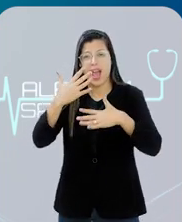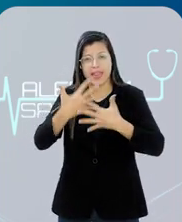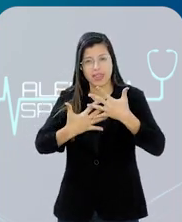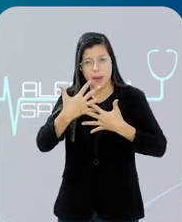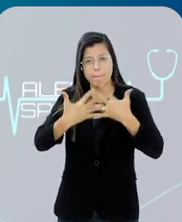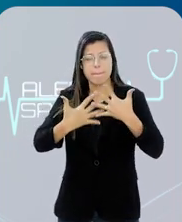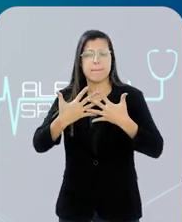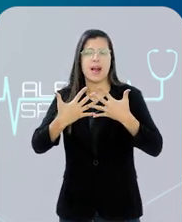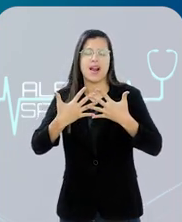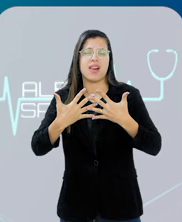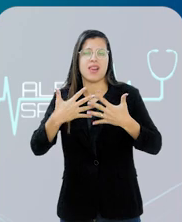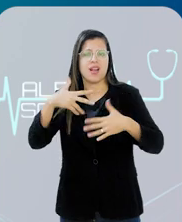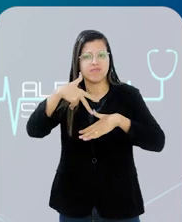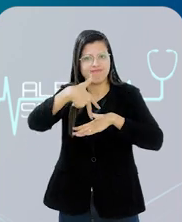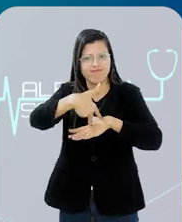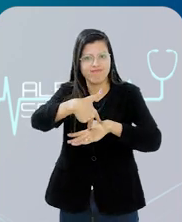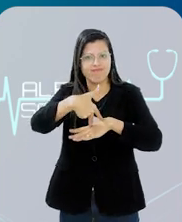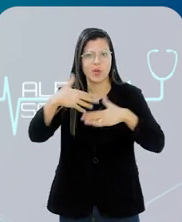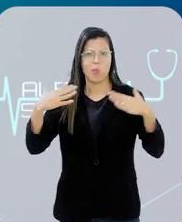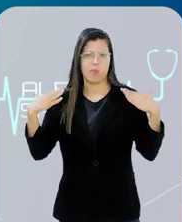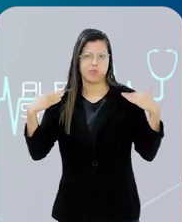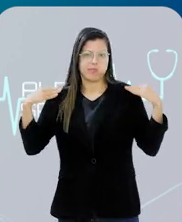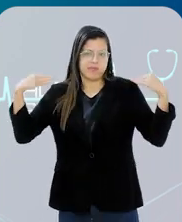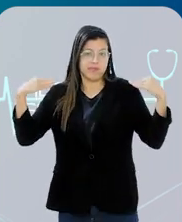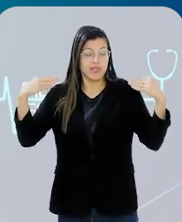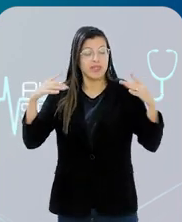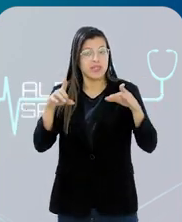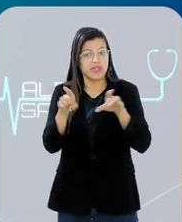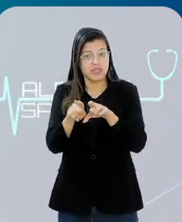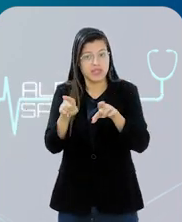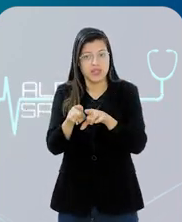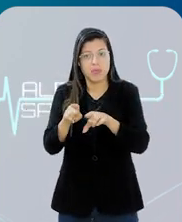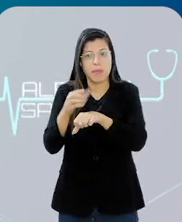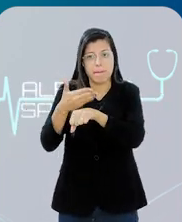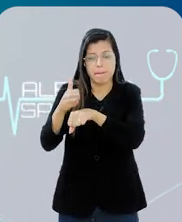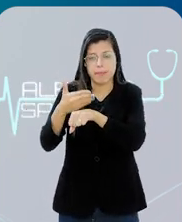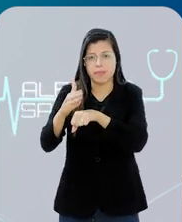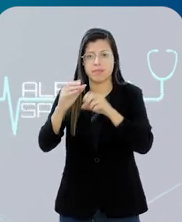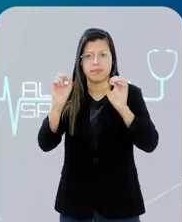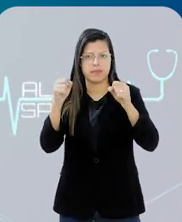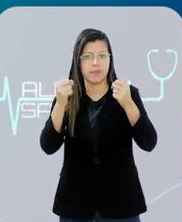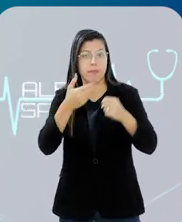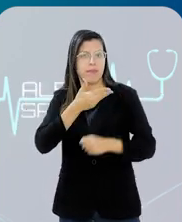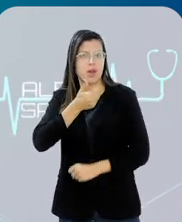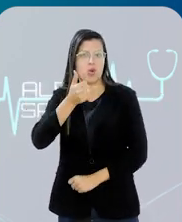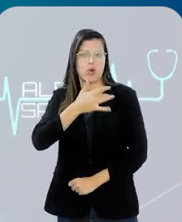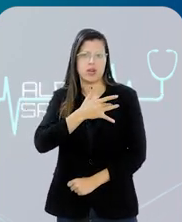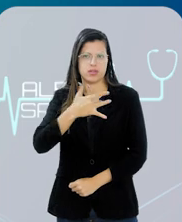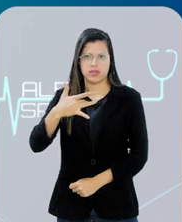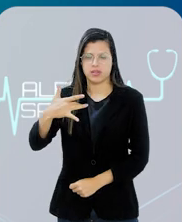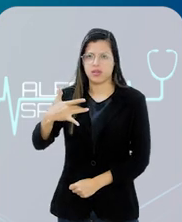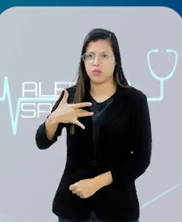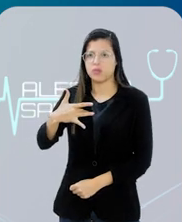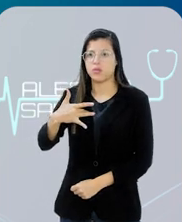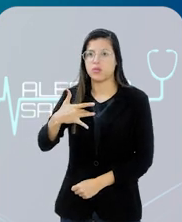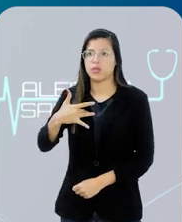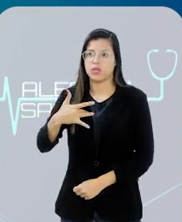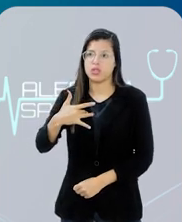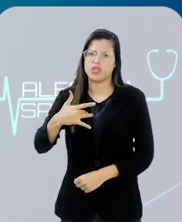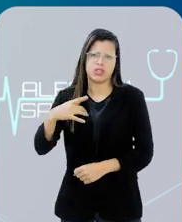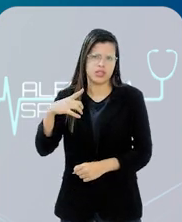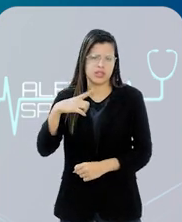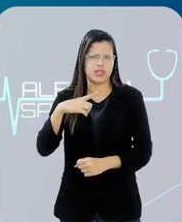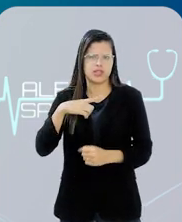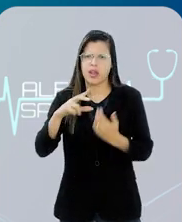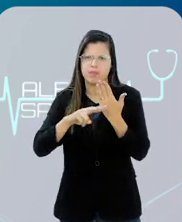parte postural, mas também a questão da prática de exercícios, melhorando a sua saúde, né, e trazendo